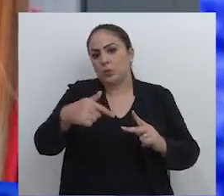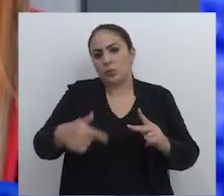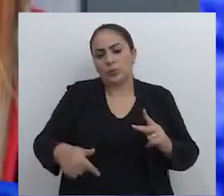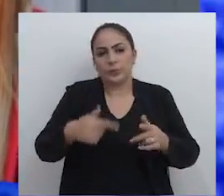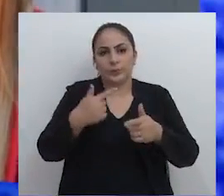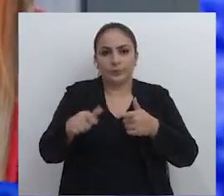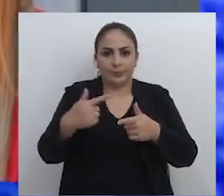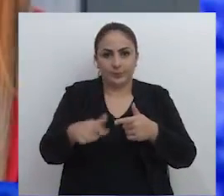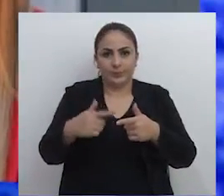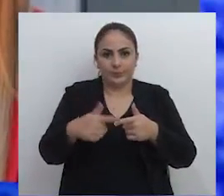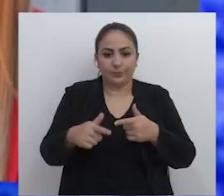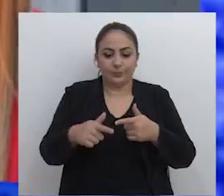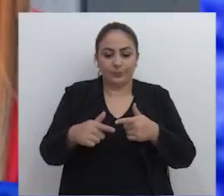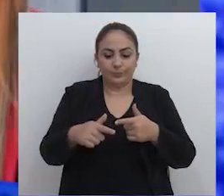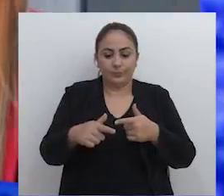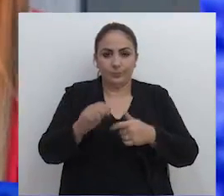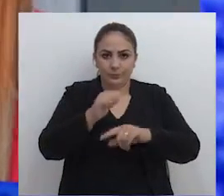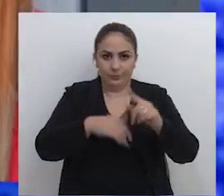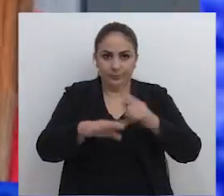contingências